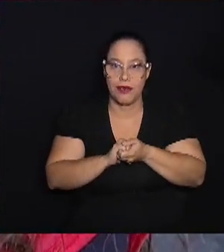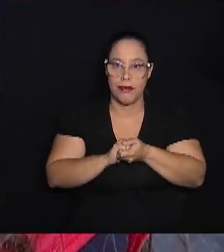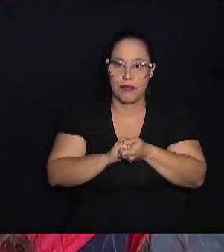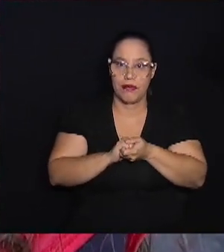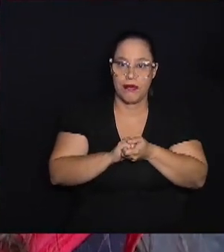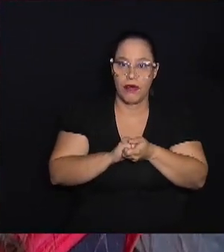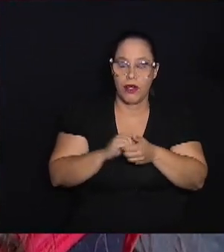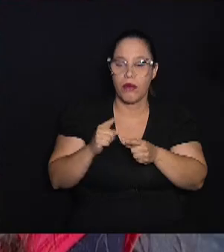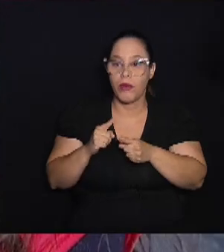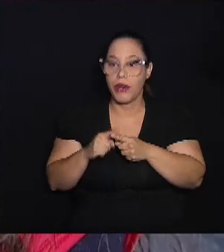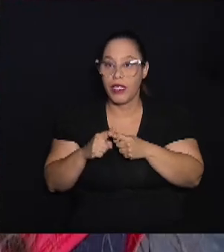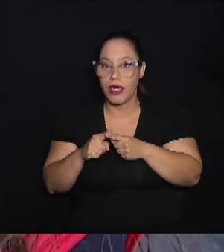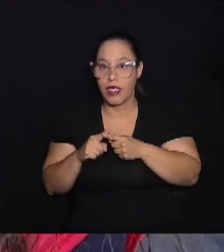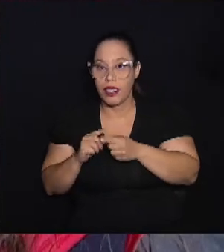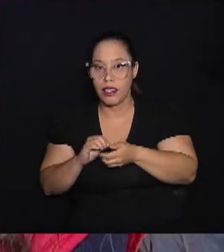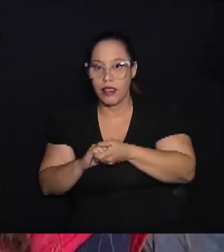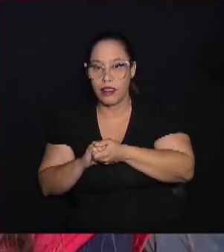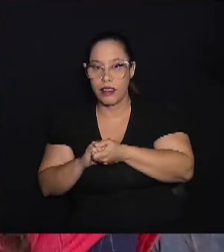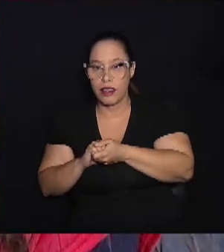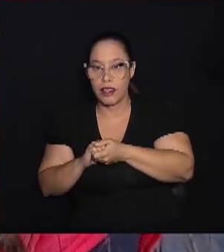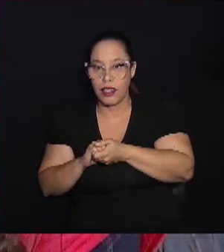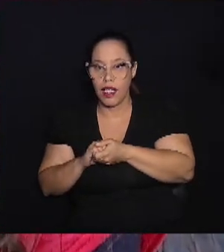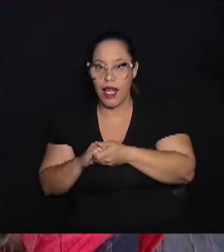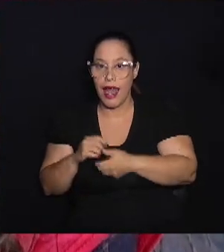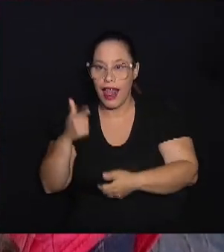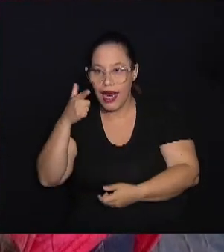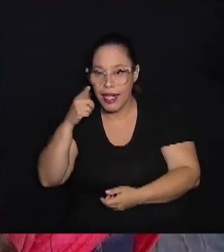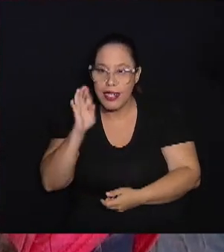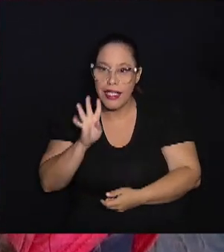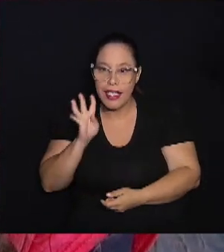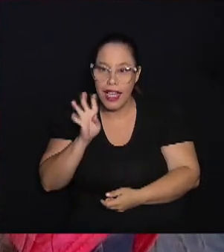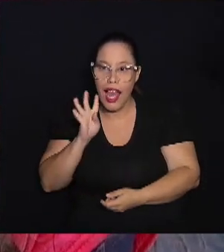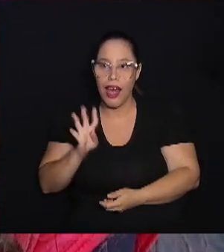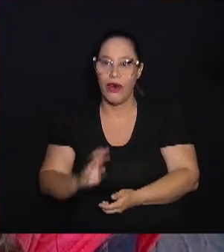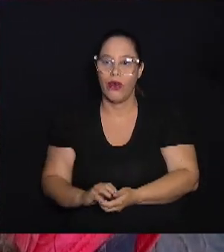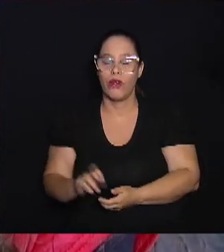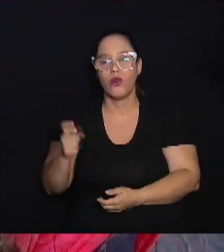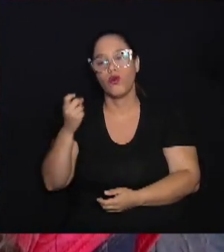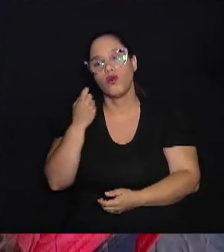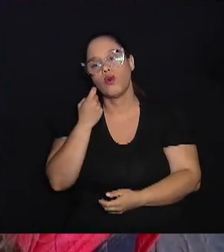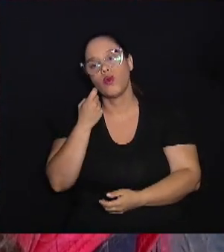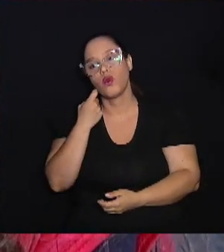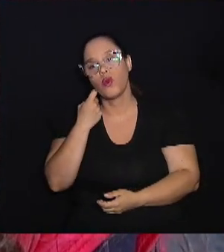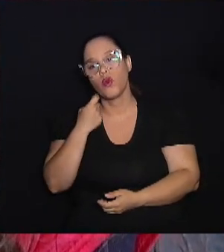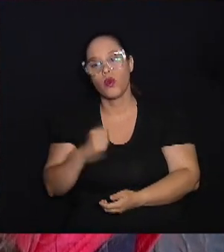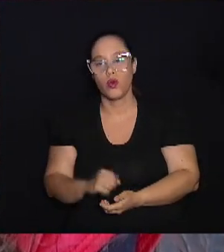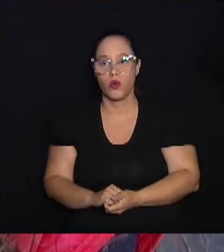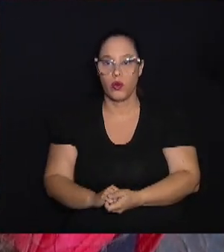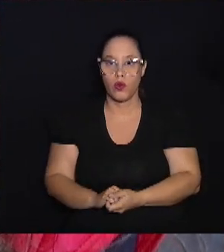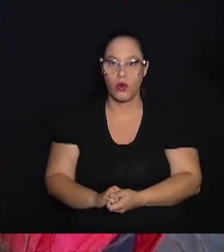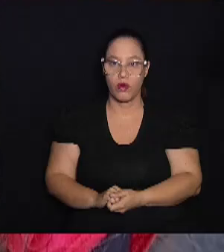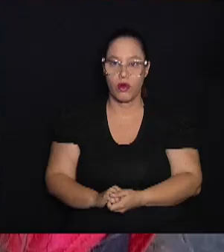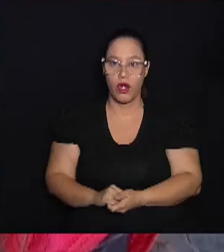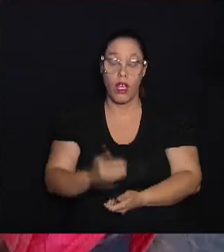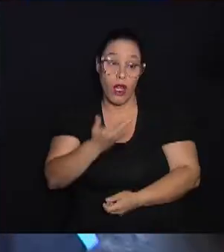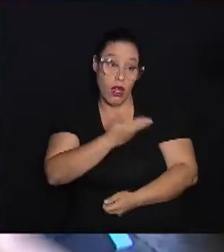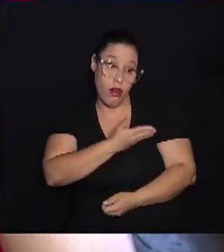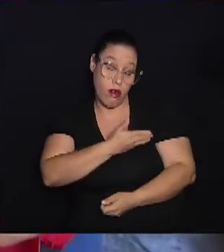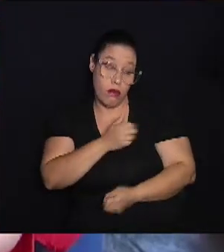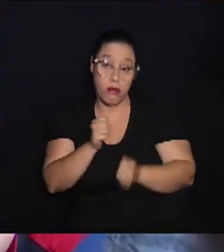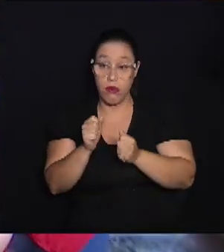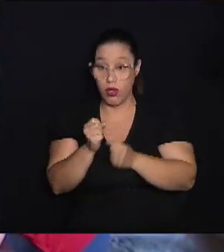Por quê? Porque é bem legal, só tem na sexta. E é legal fazer para fazer amizade aqui?